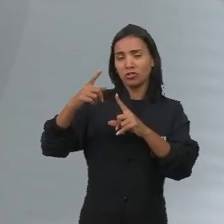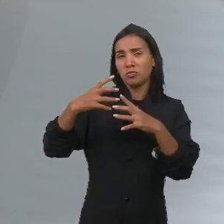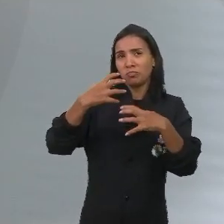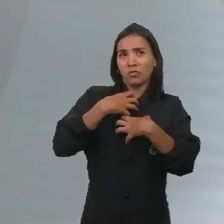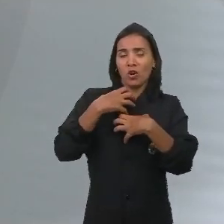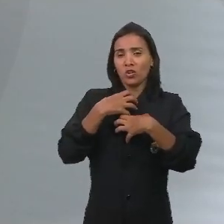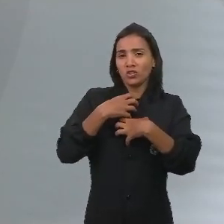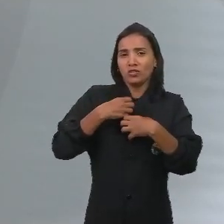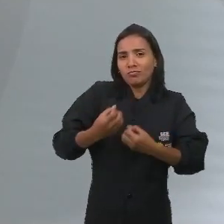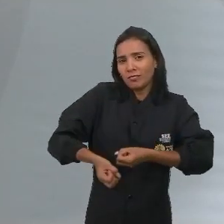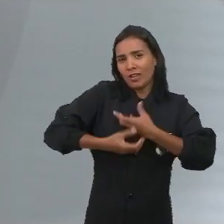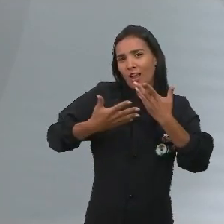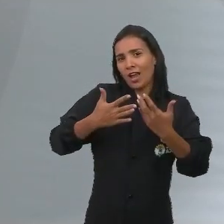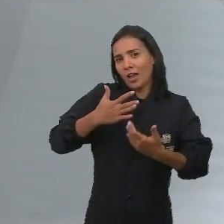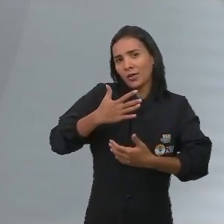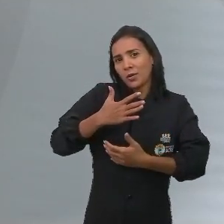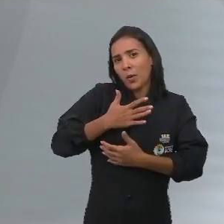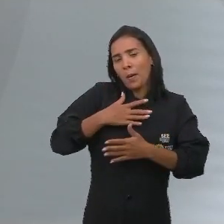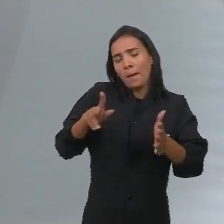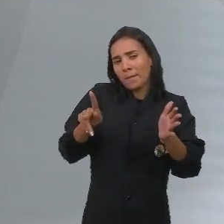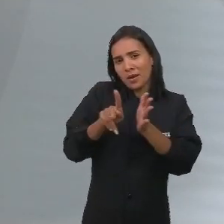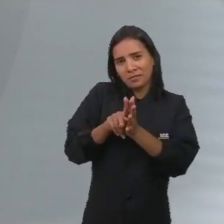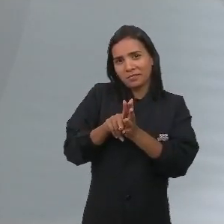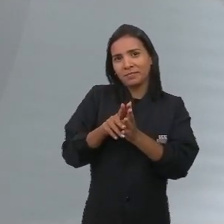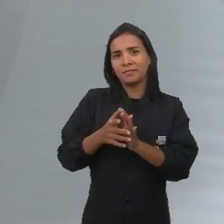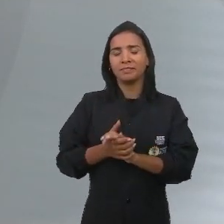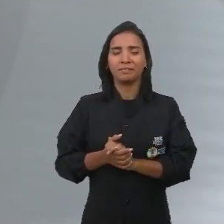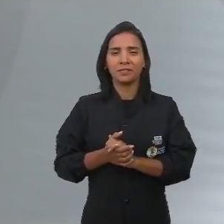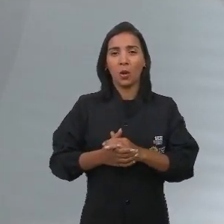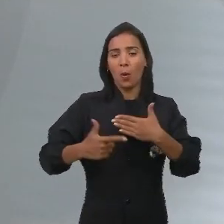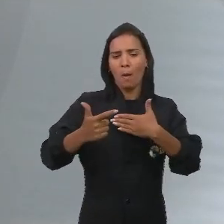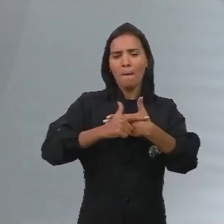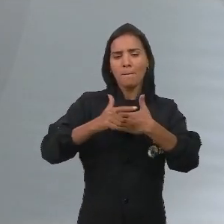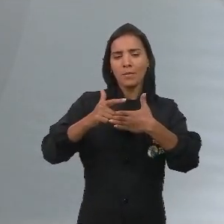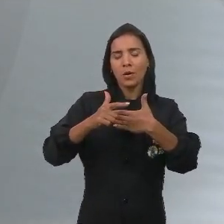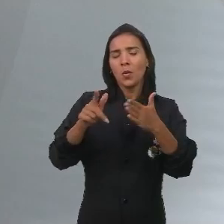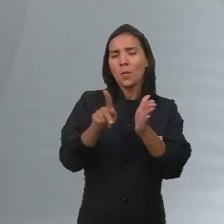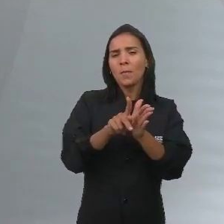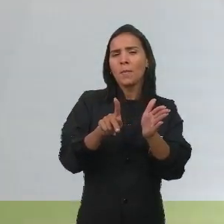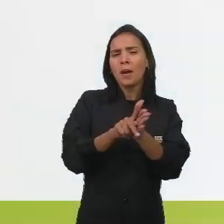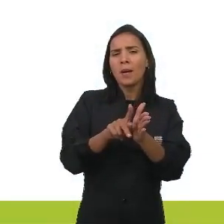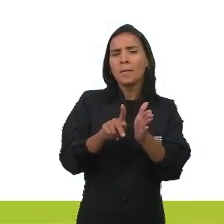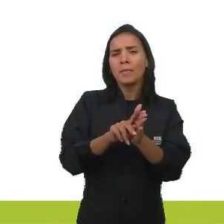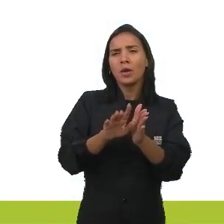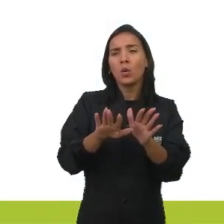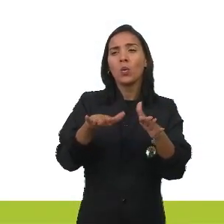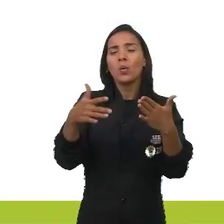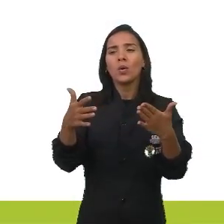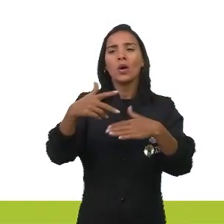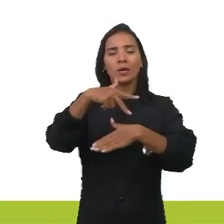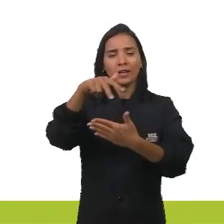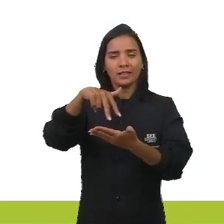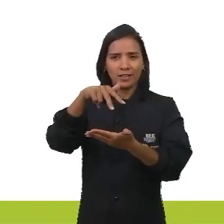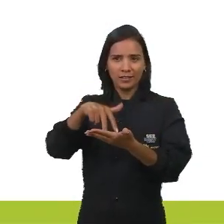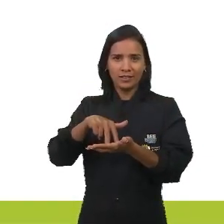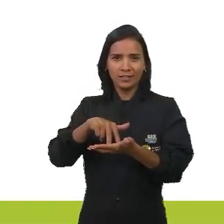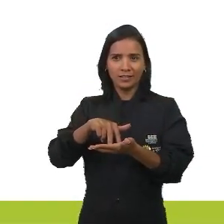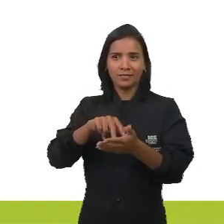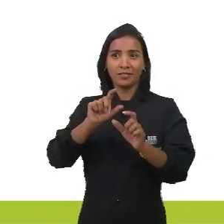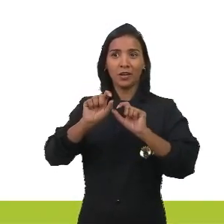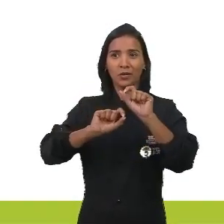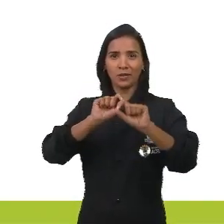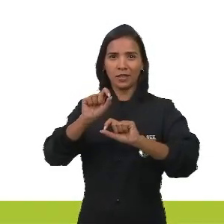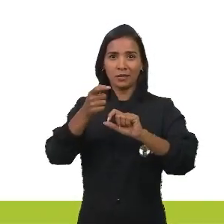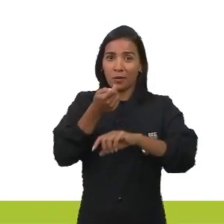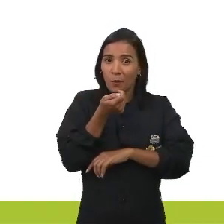direcionamento e o papel da dança aqui eu deixei em destaque pequenininho que é uma dica assim bem simples que